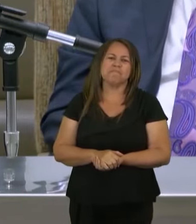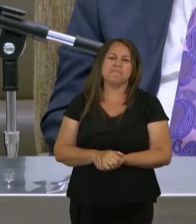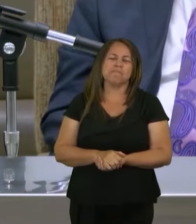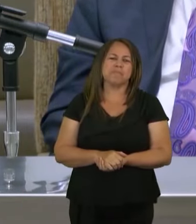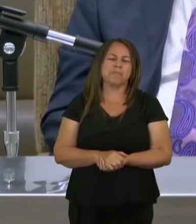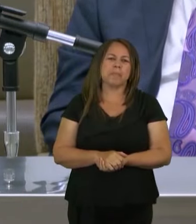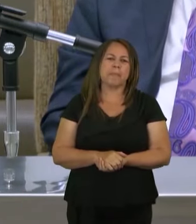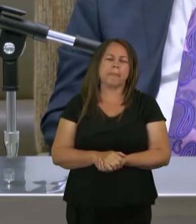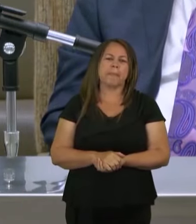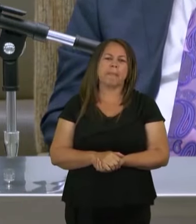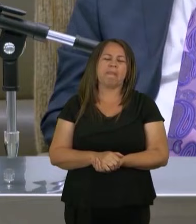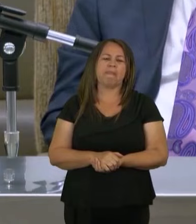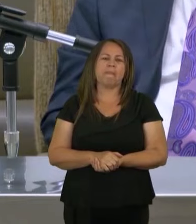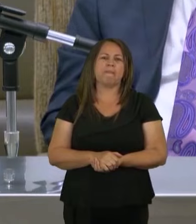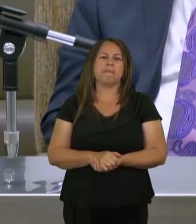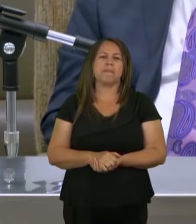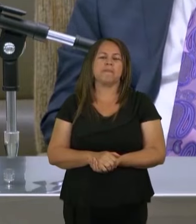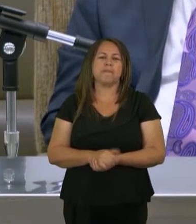candarás.